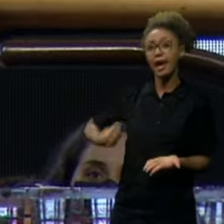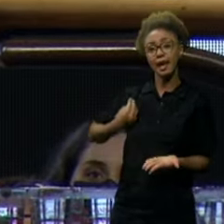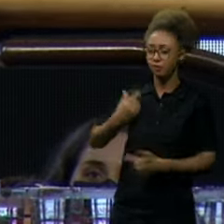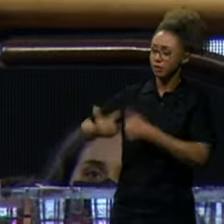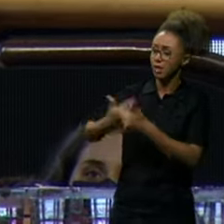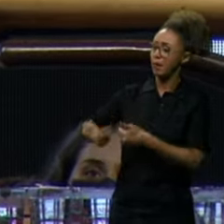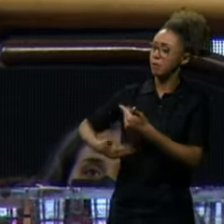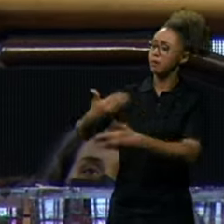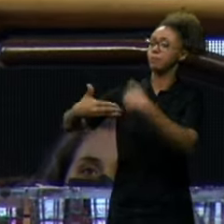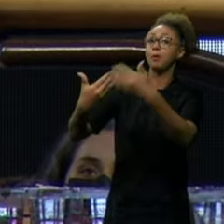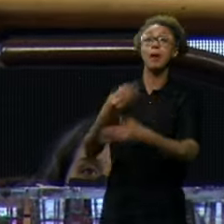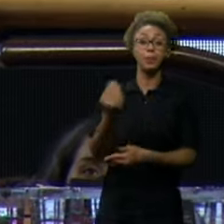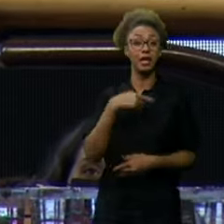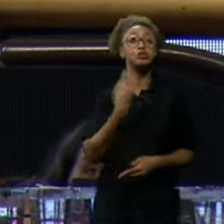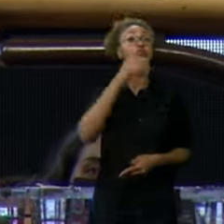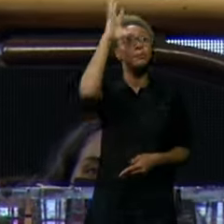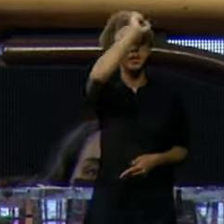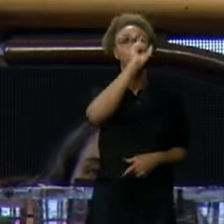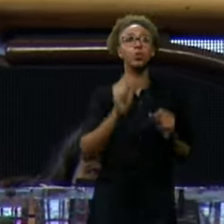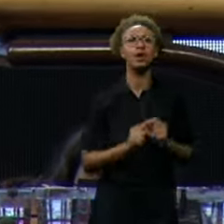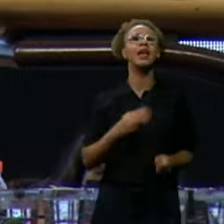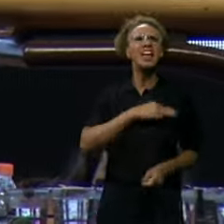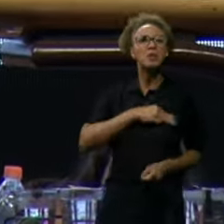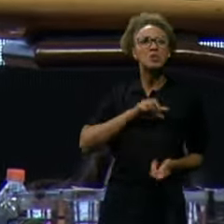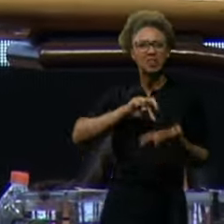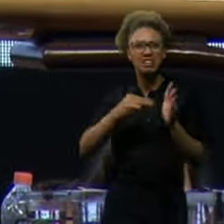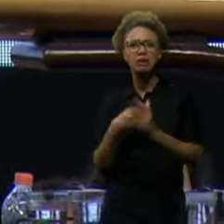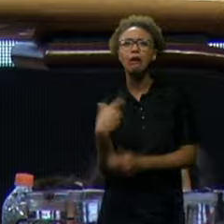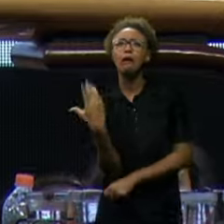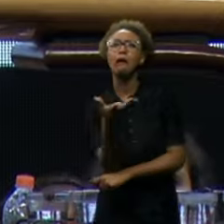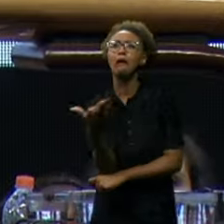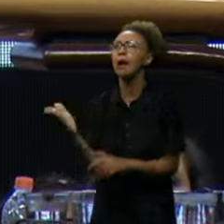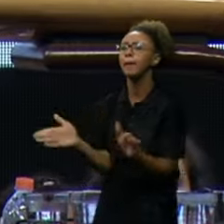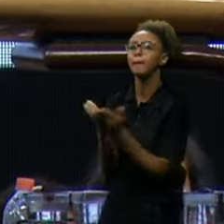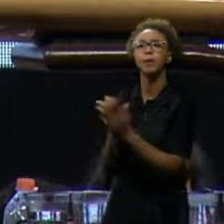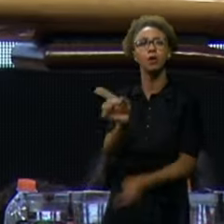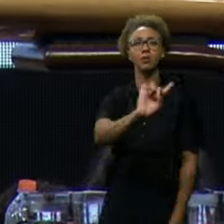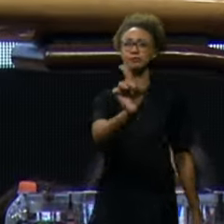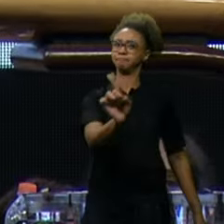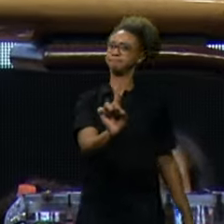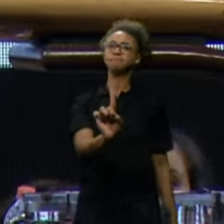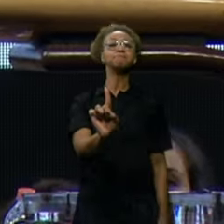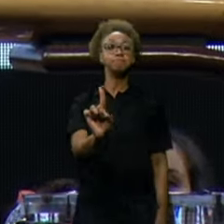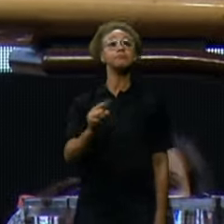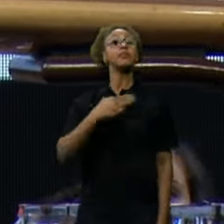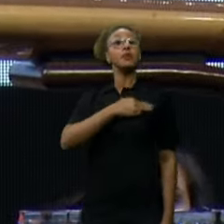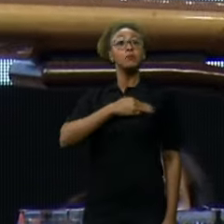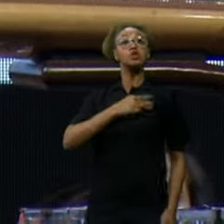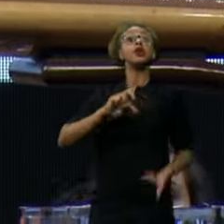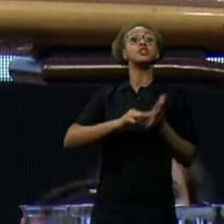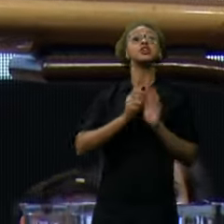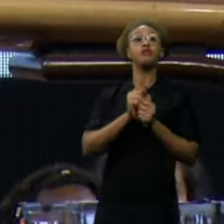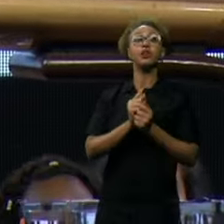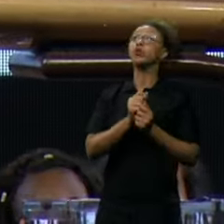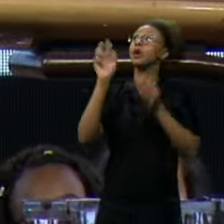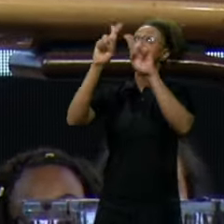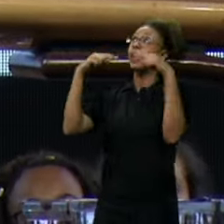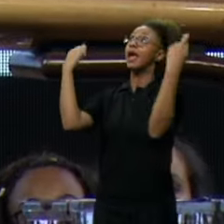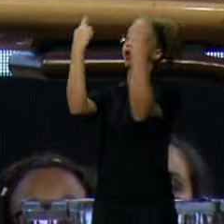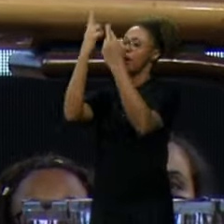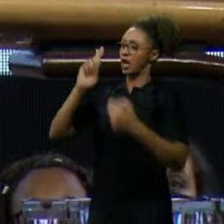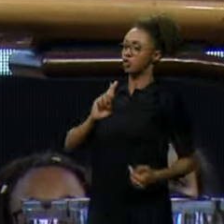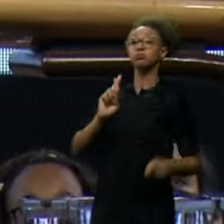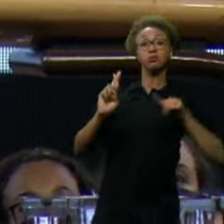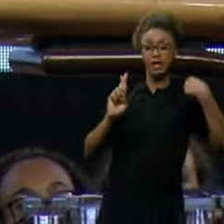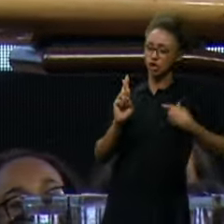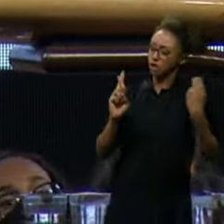vai crescendo porque a gente aprendeu que Missionário Não é mendigo missionário é um agente do reino que precisa ser tratado com